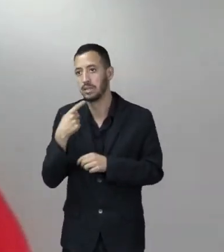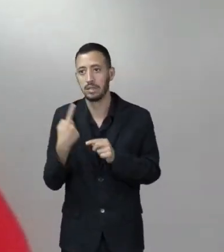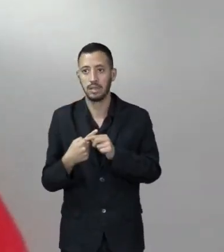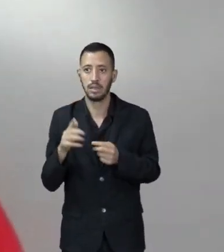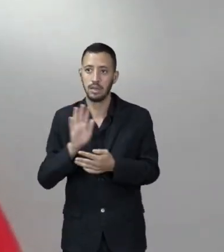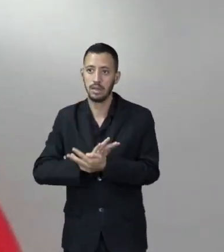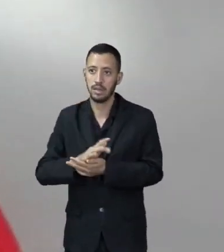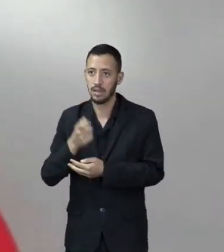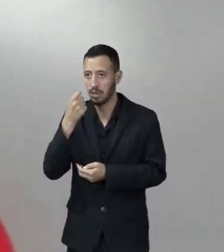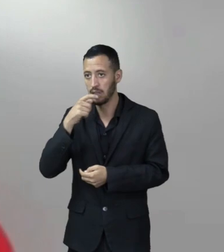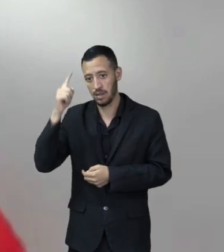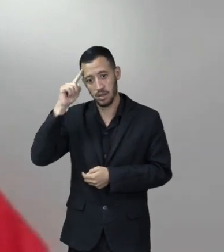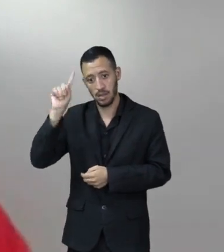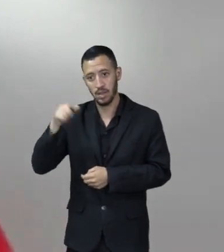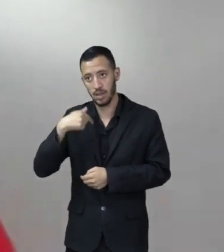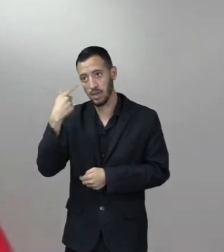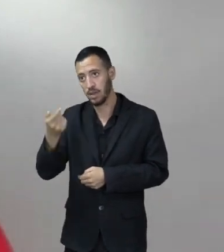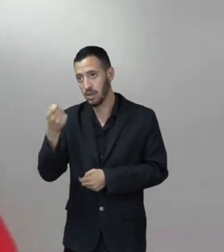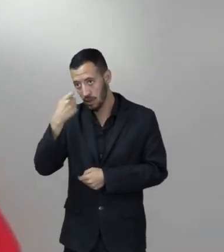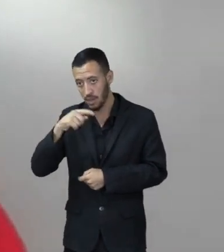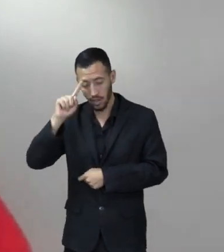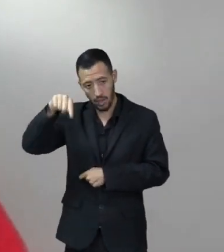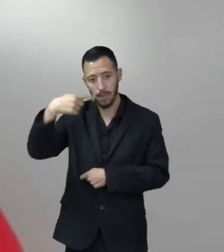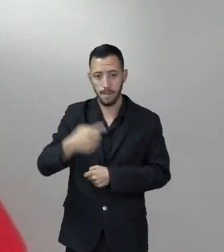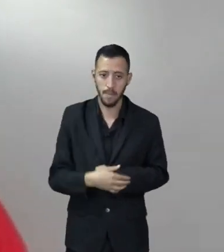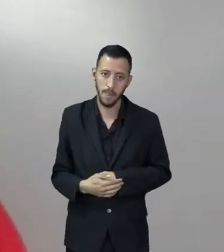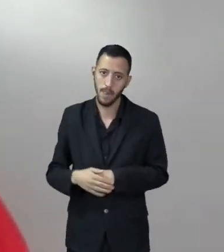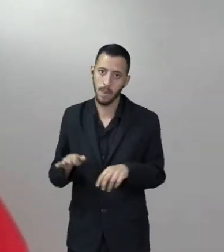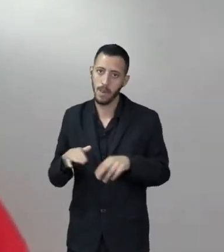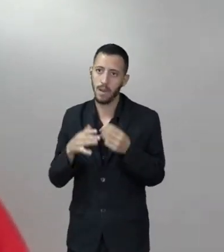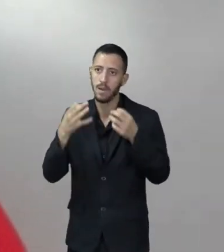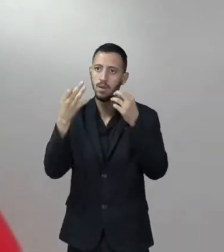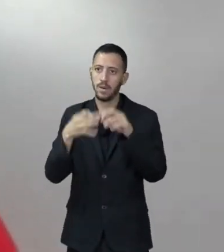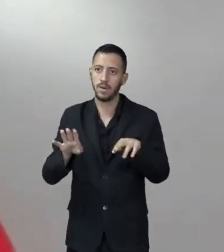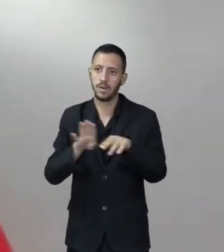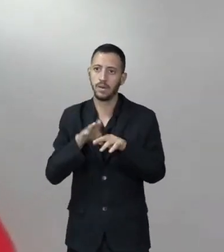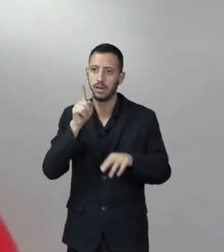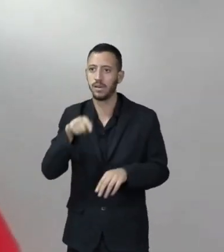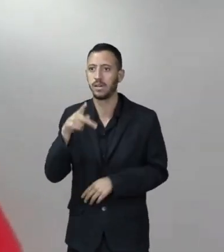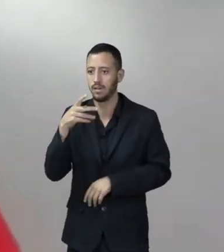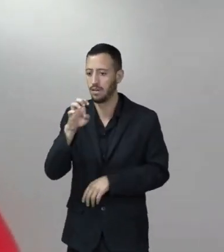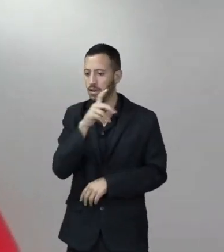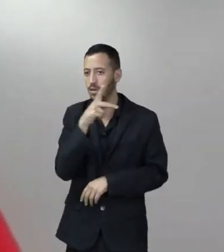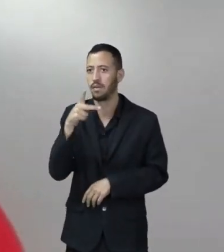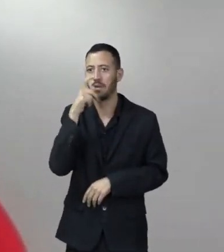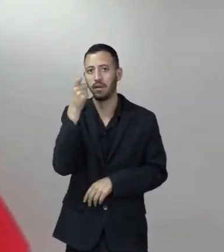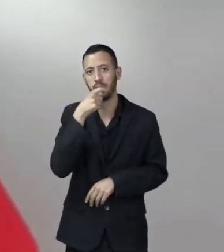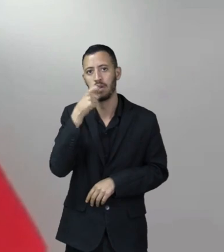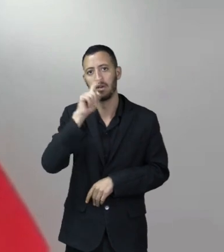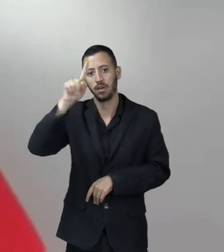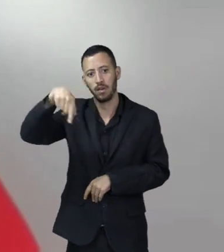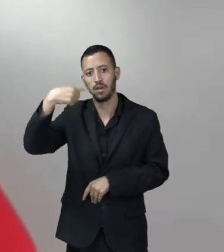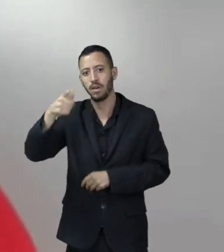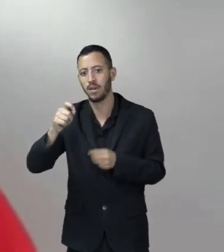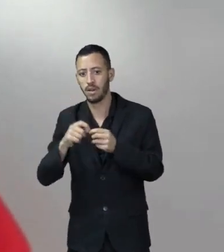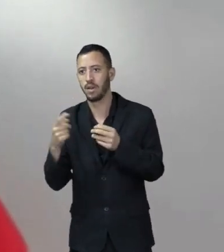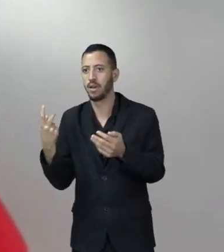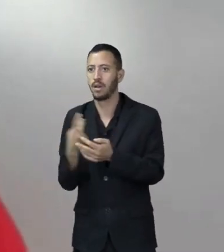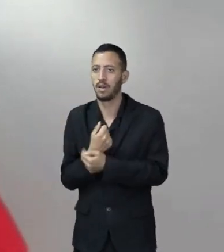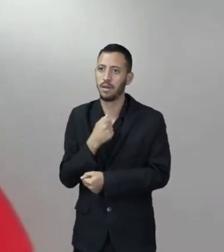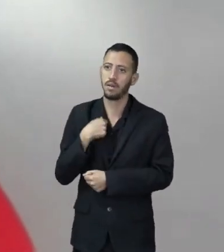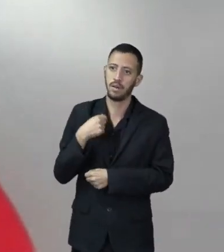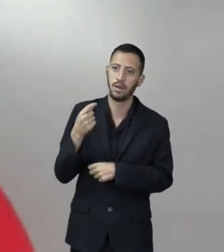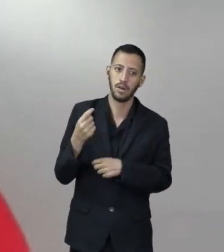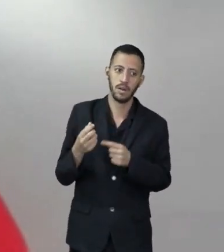tem a coisa da pílula do dia seguinte, por exemplo, que eu uso depois, né? Então, justamente, a PEP é um medicamento que eu uso depois de uma exposição aí que pode